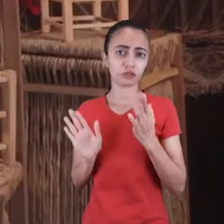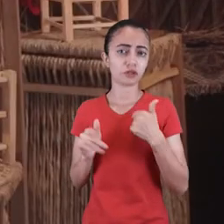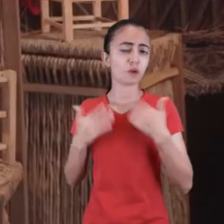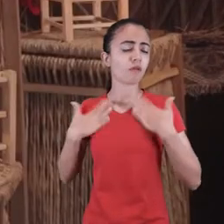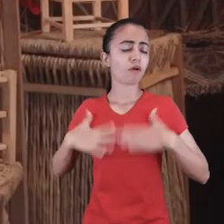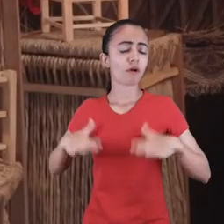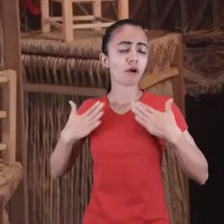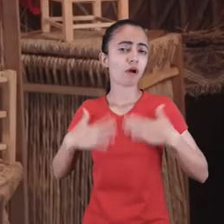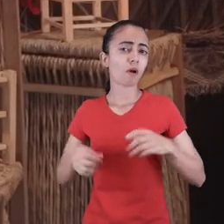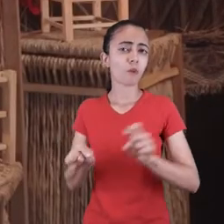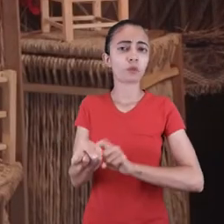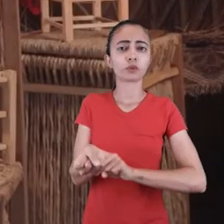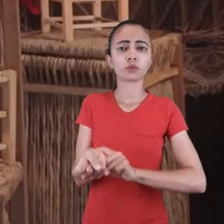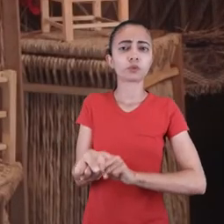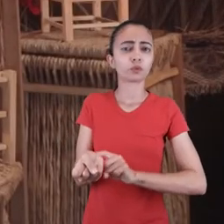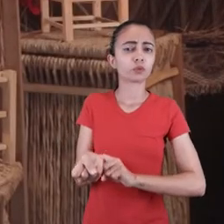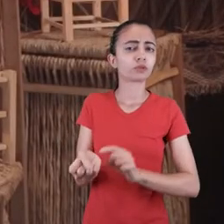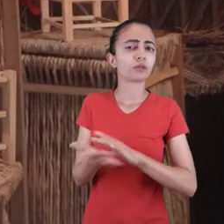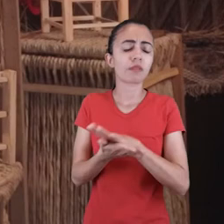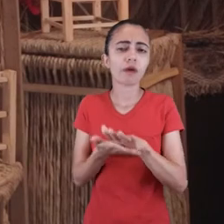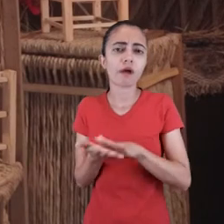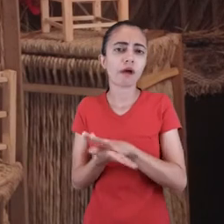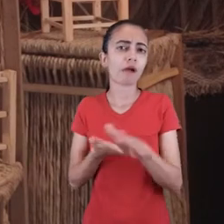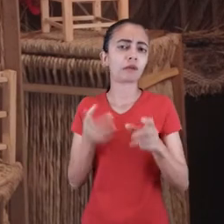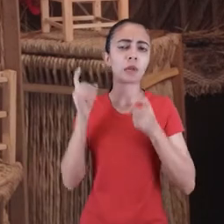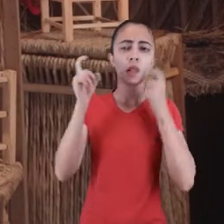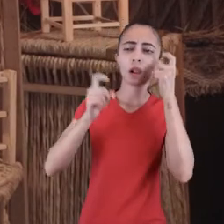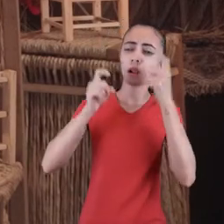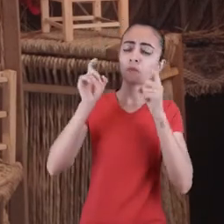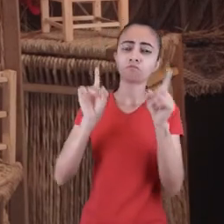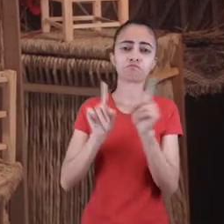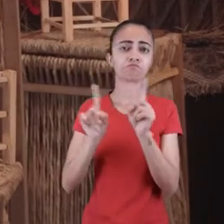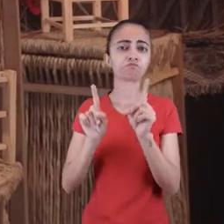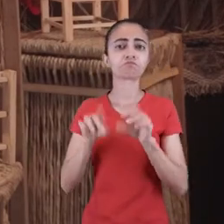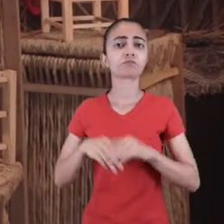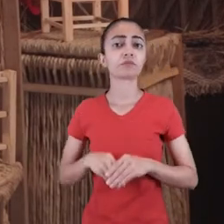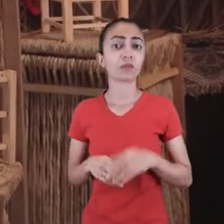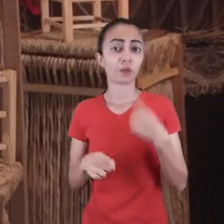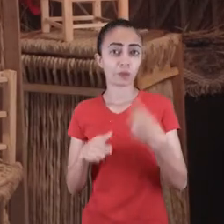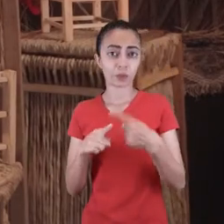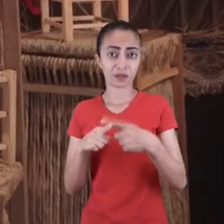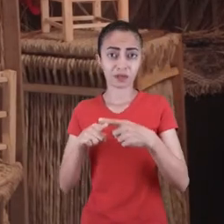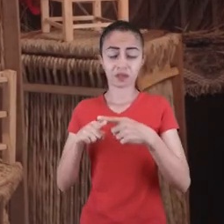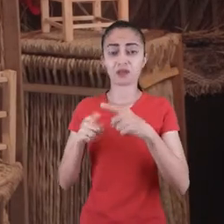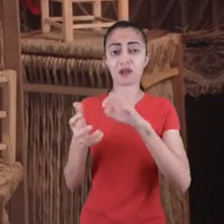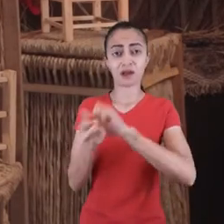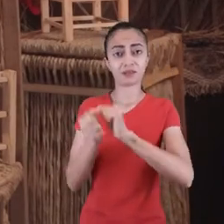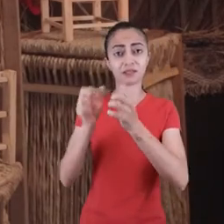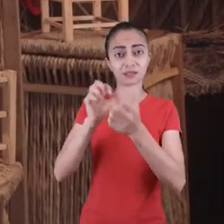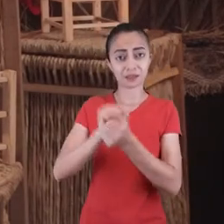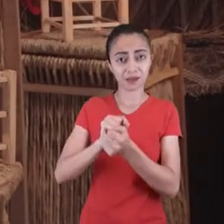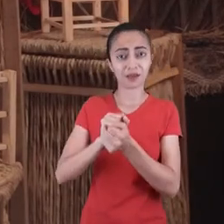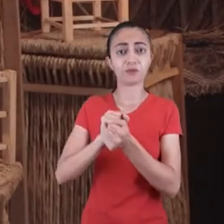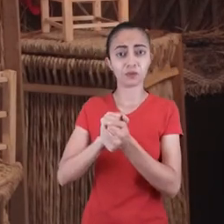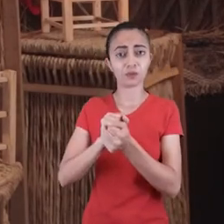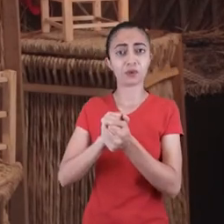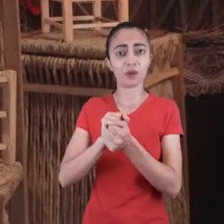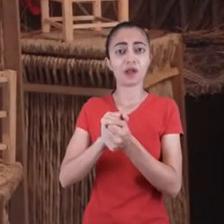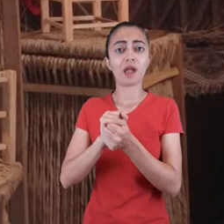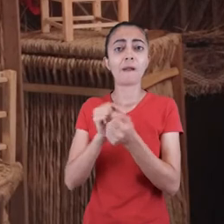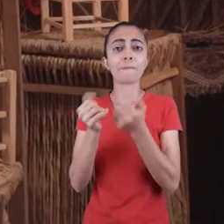fiquei calma, não fiquei nervosa, nem preocupada, porque o artesanato, ele é uma